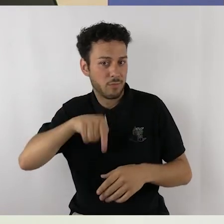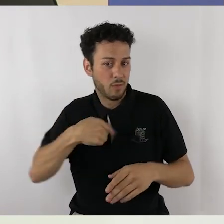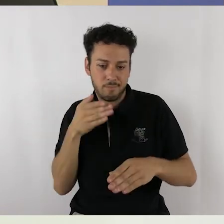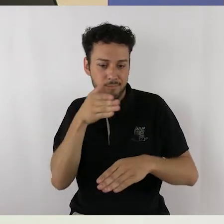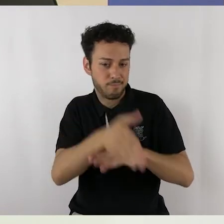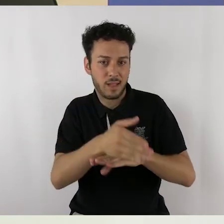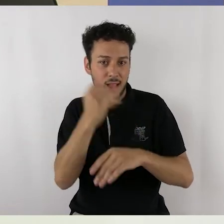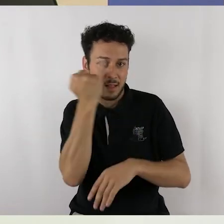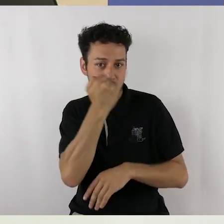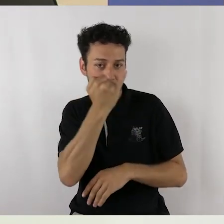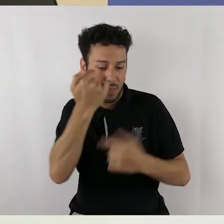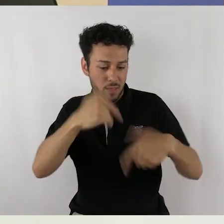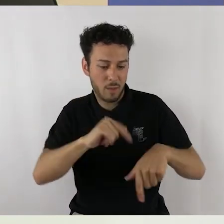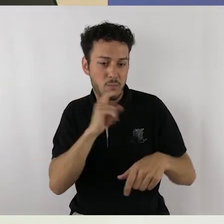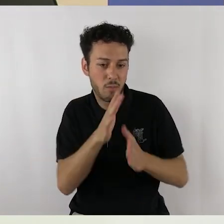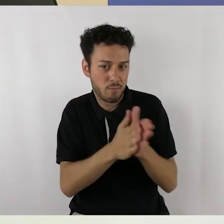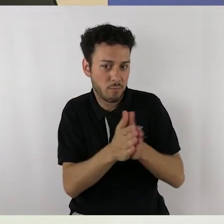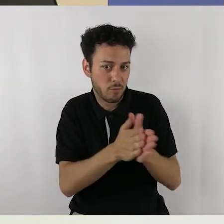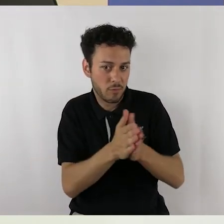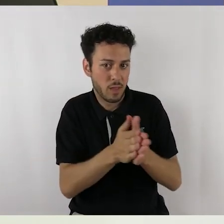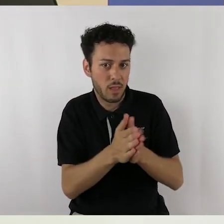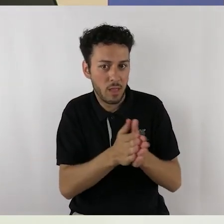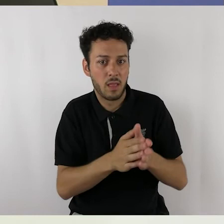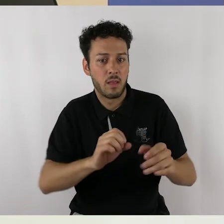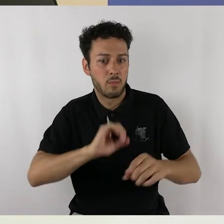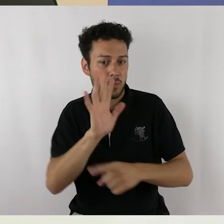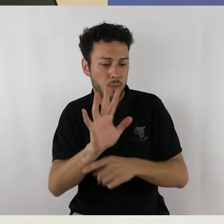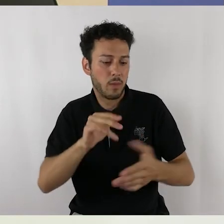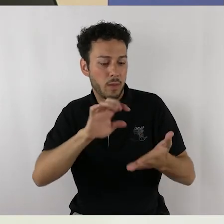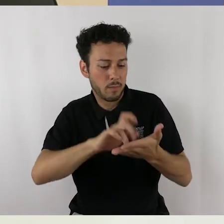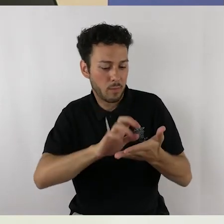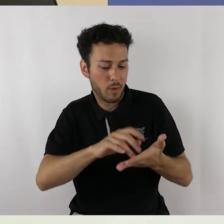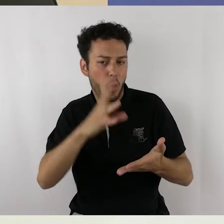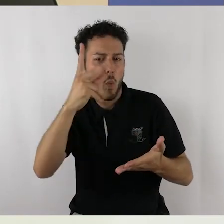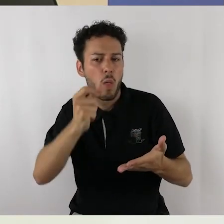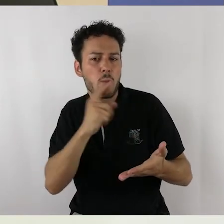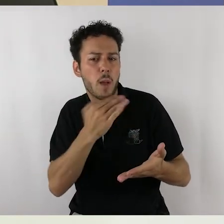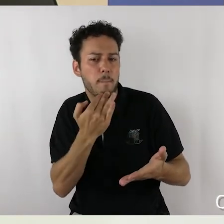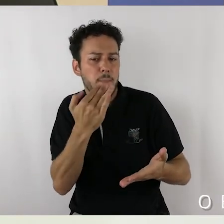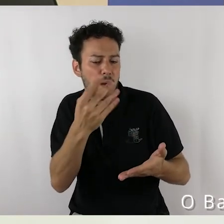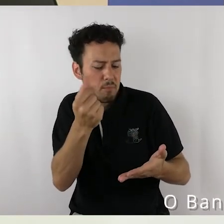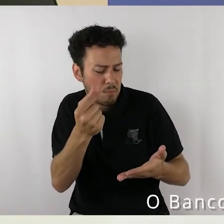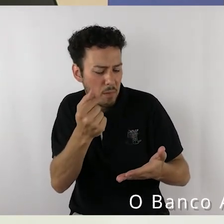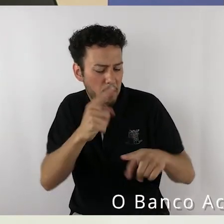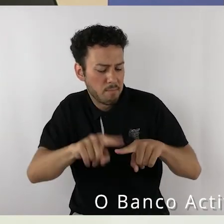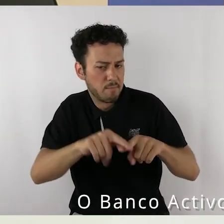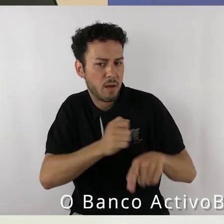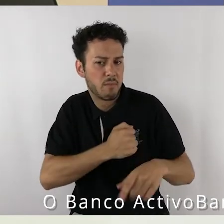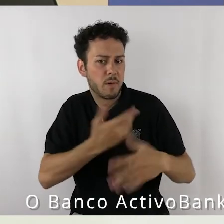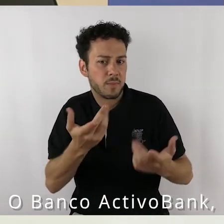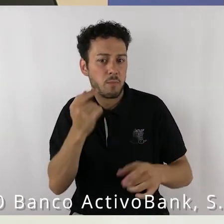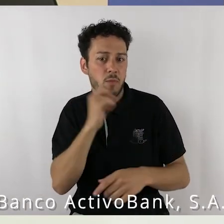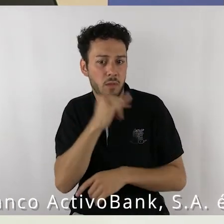temos os simuladores disponíveis é calculadora quando posso pedir está disponível para